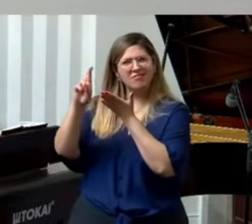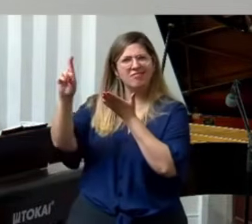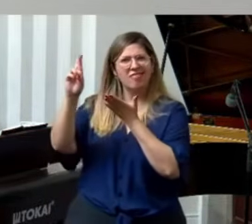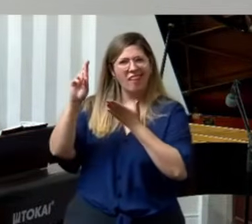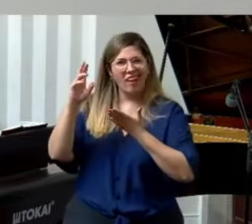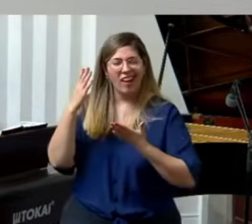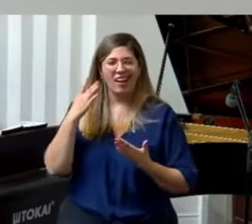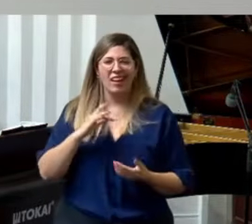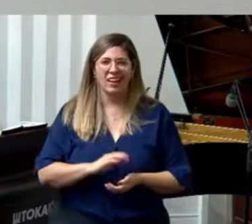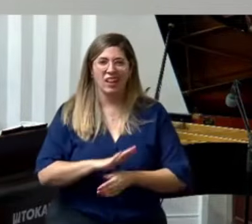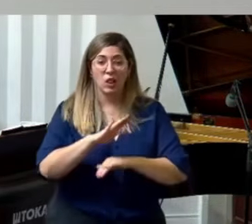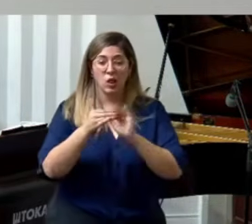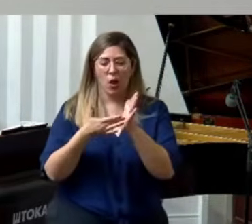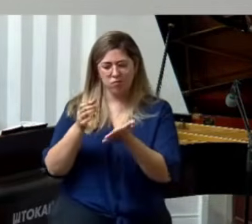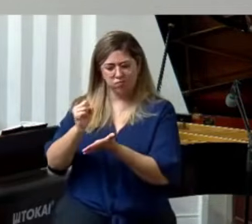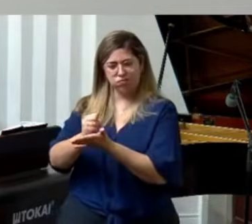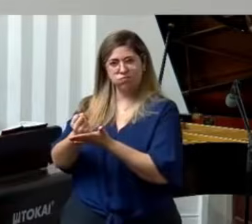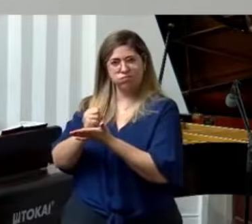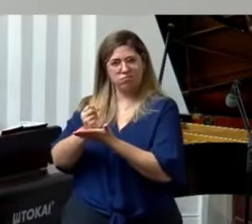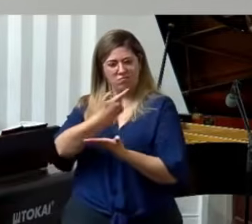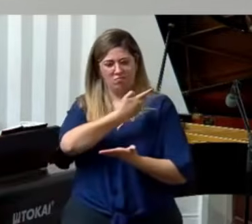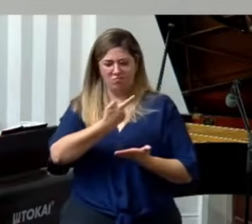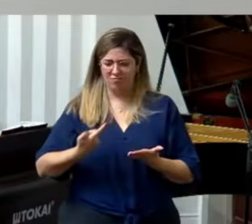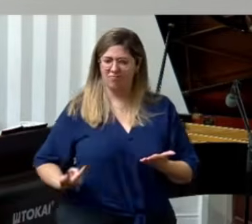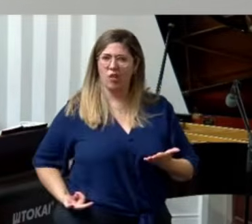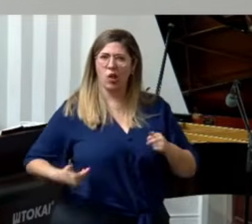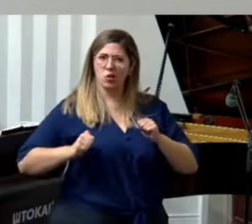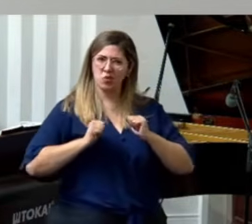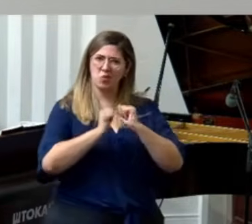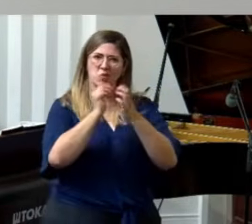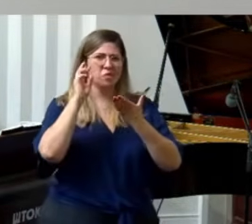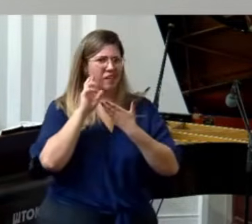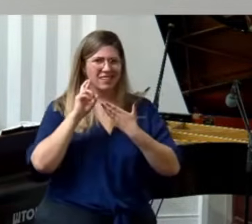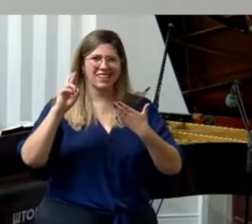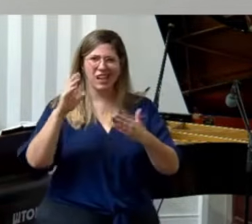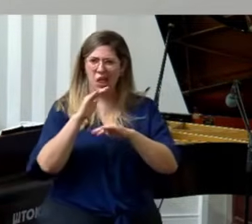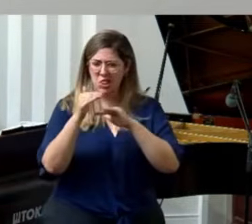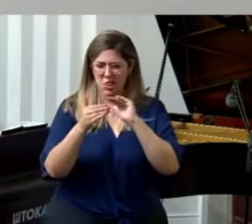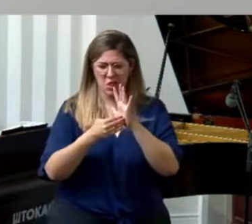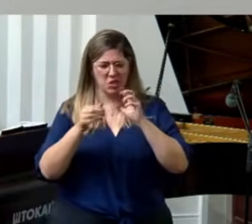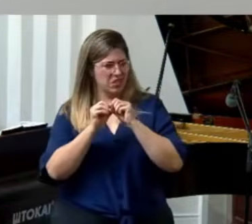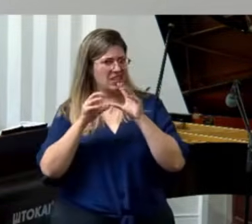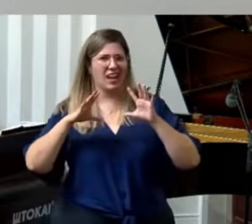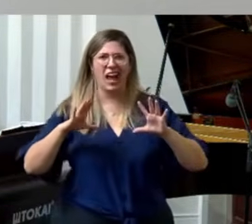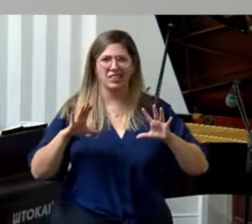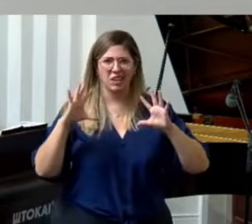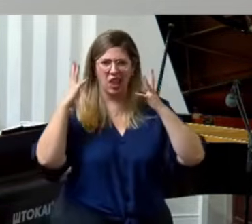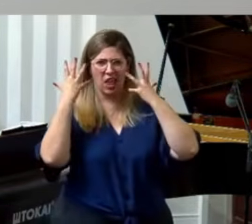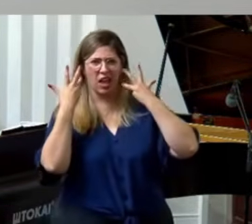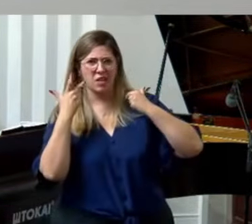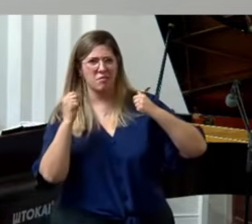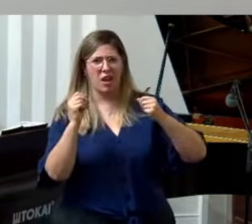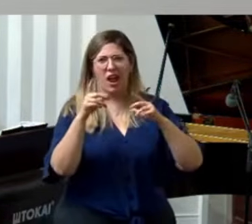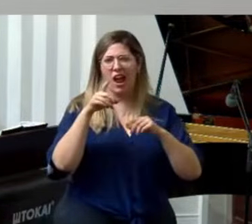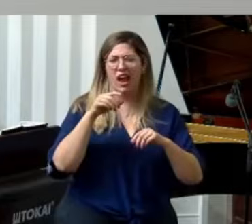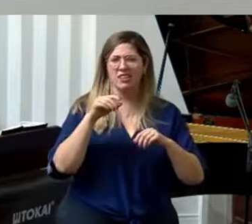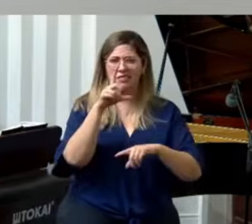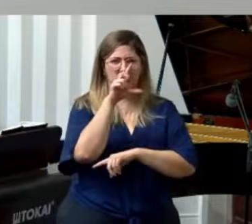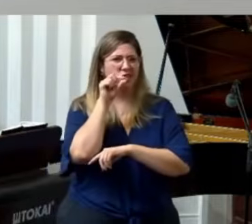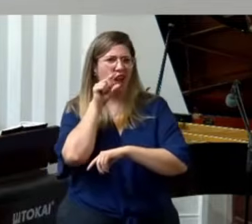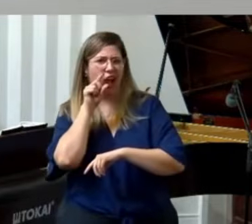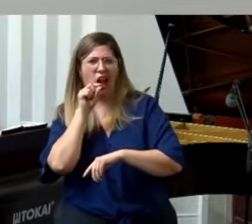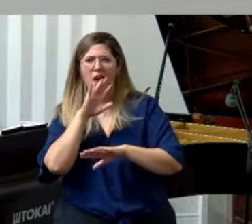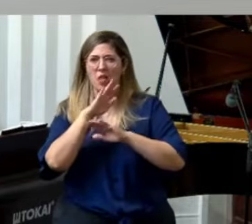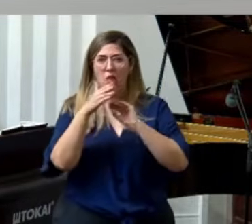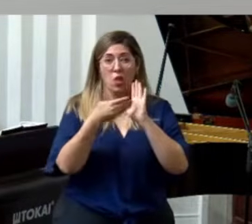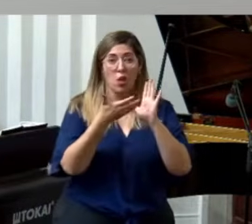criação, de ser o corregente de Deus sobre tudo aquilo que foi criado. Então, quando nós encontramos a mesma linguagem, essa linguagem